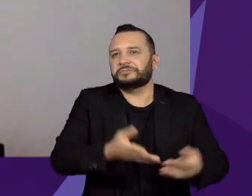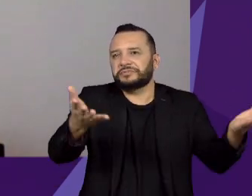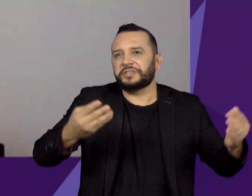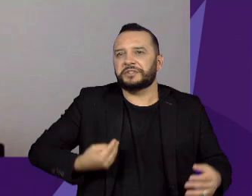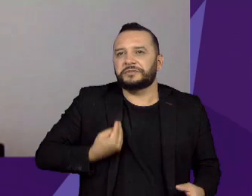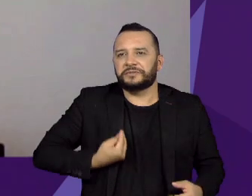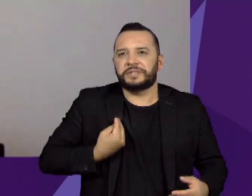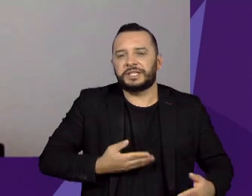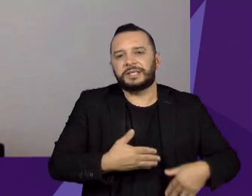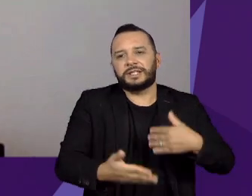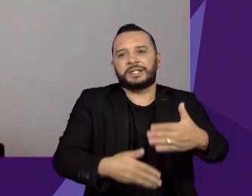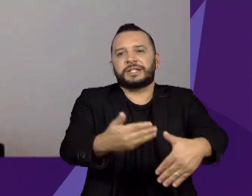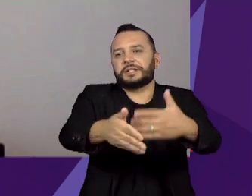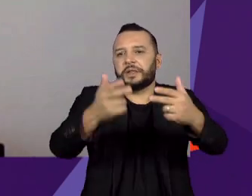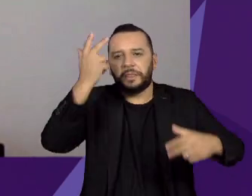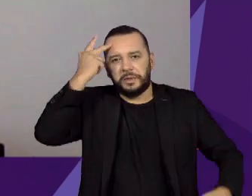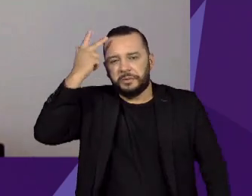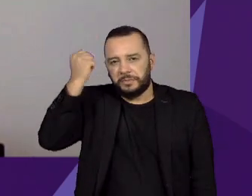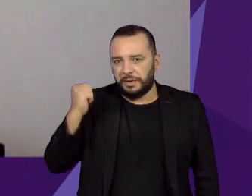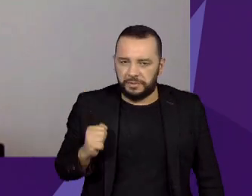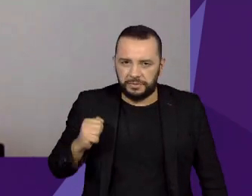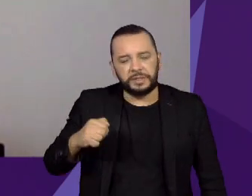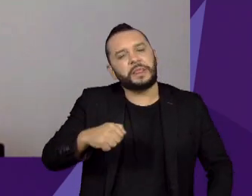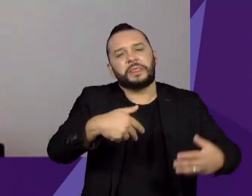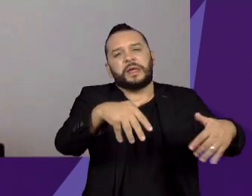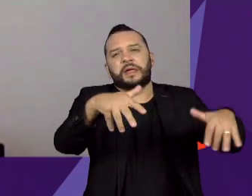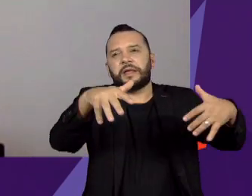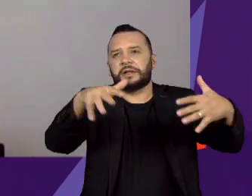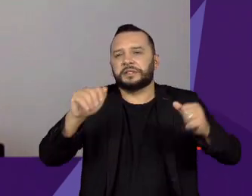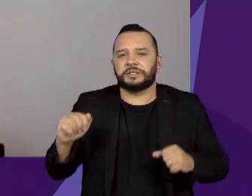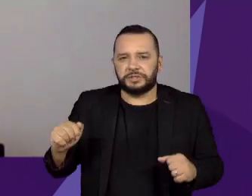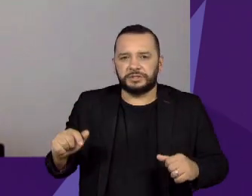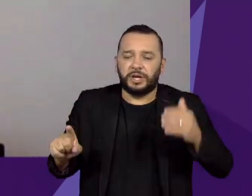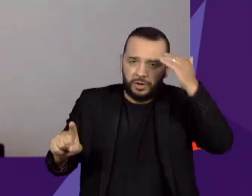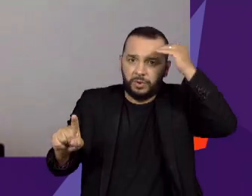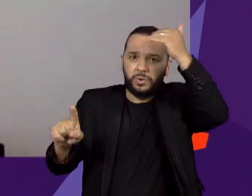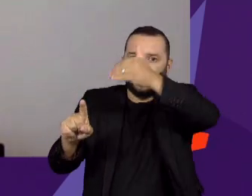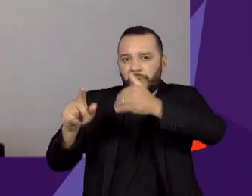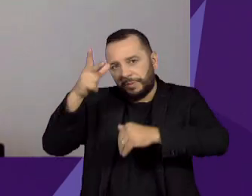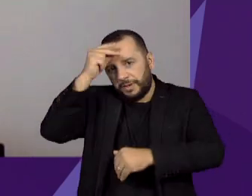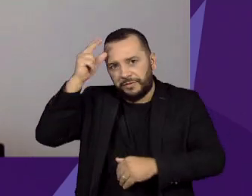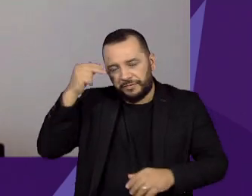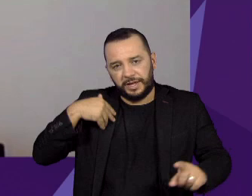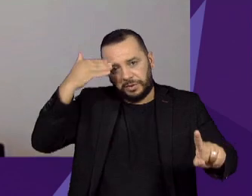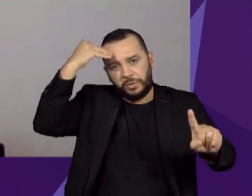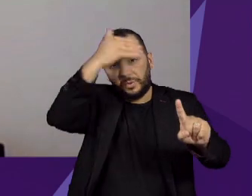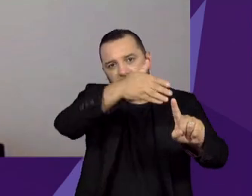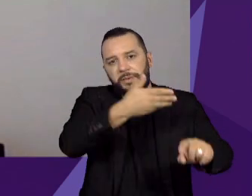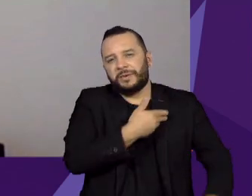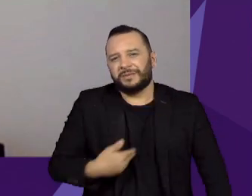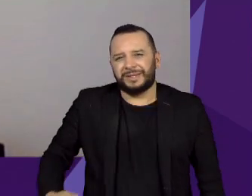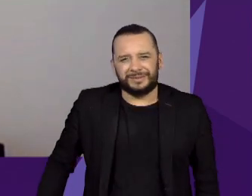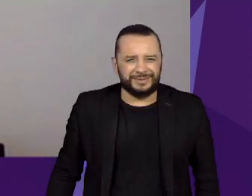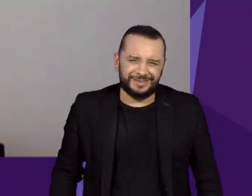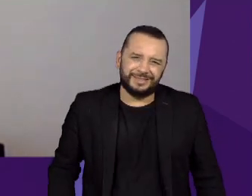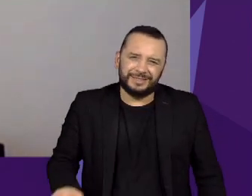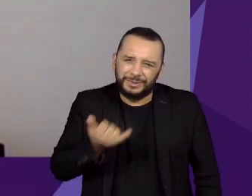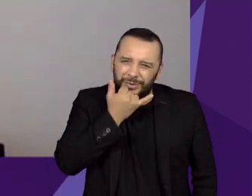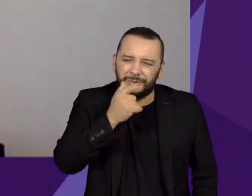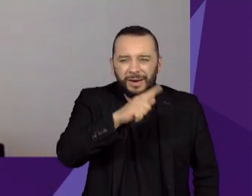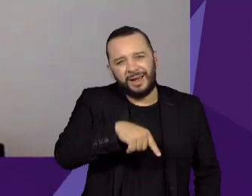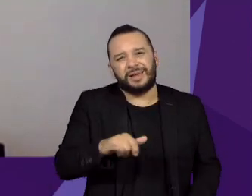como se nada tivesse acontecendo. E deixe aí, culpe os prefeitos e culpemos os governadores. Era uma saída